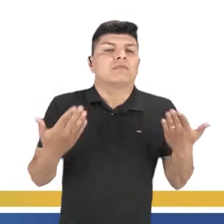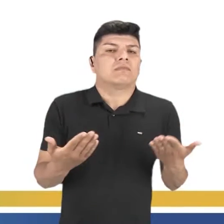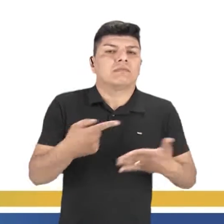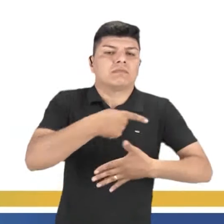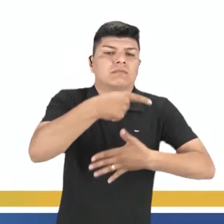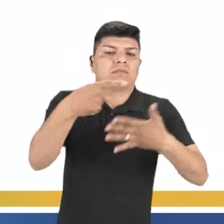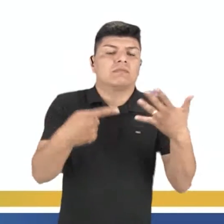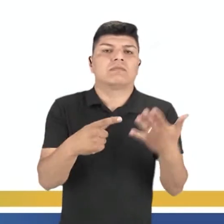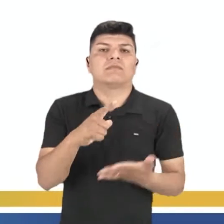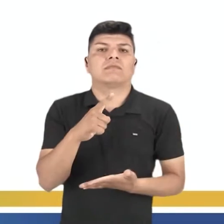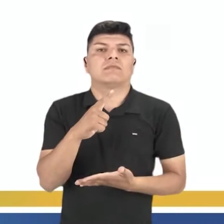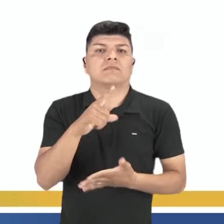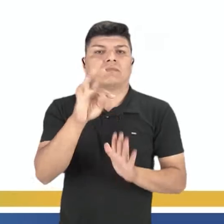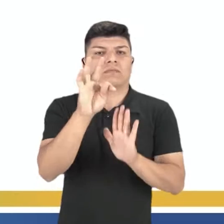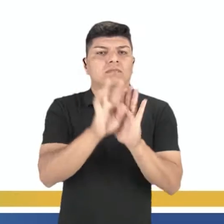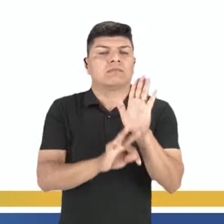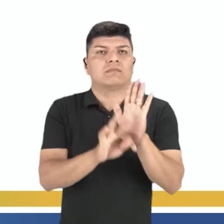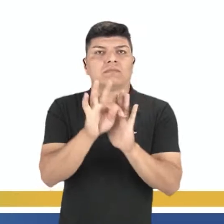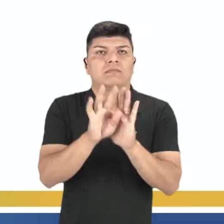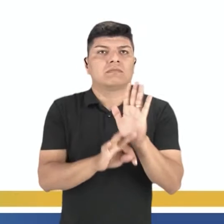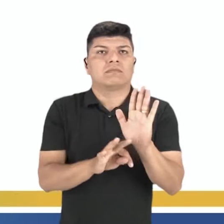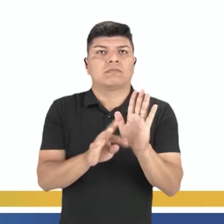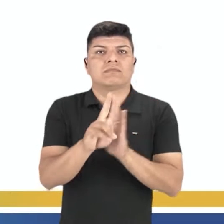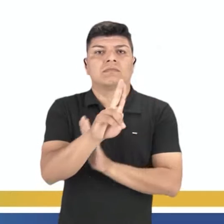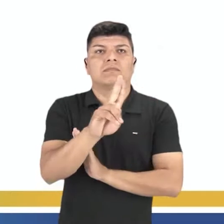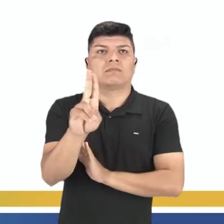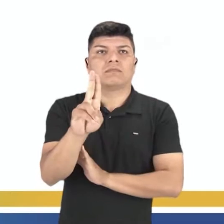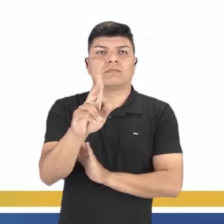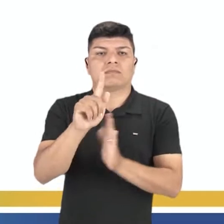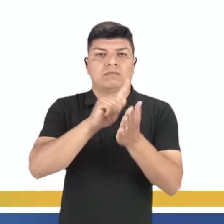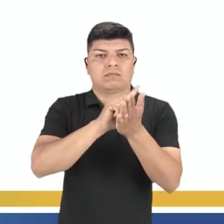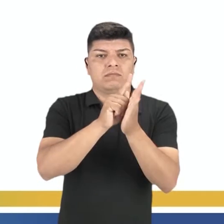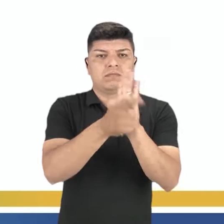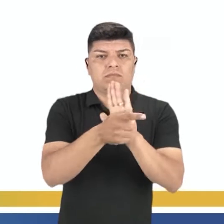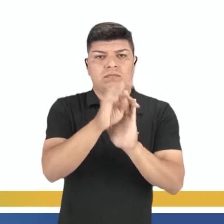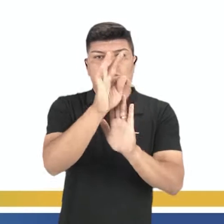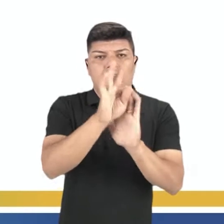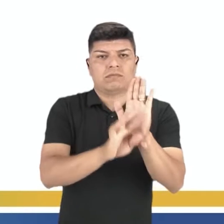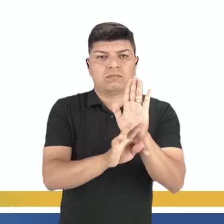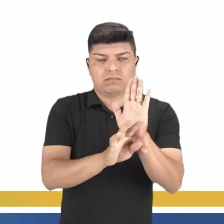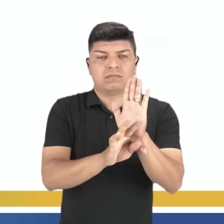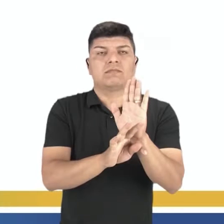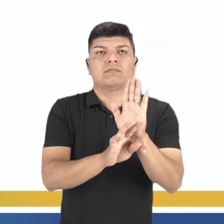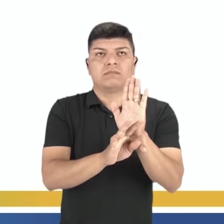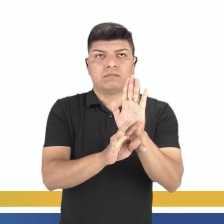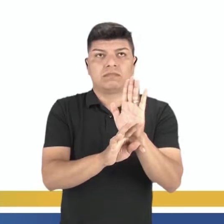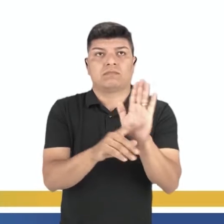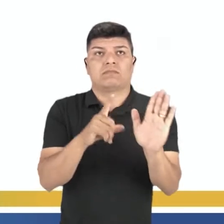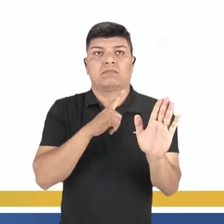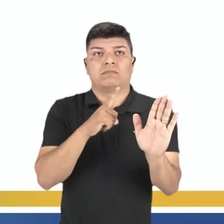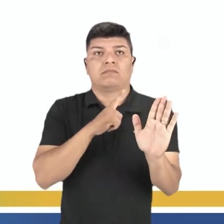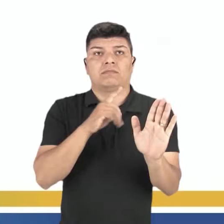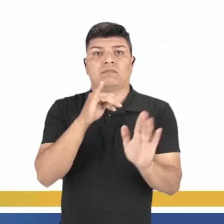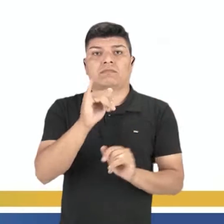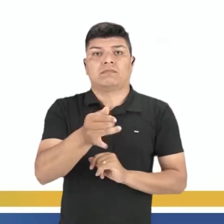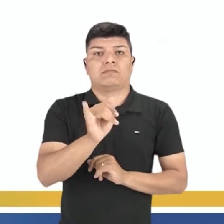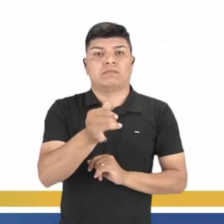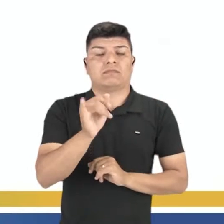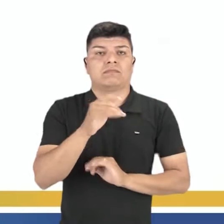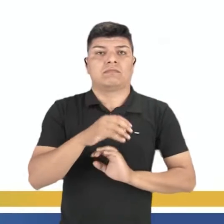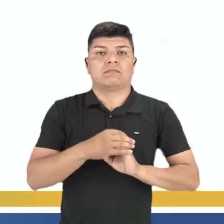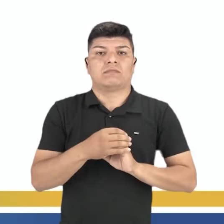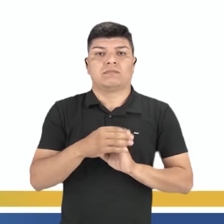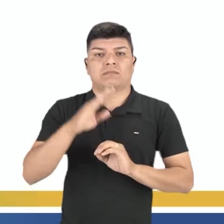tipos de texto? E agora a gente vai se ter ao nome gêneros de texto e que se tem a narração